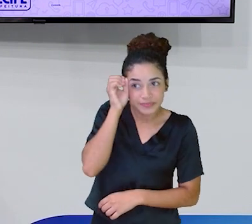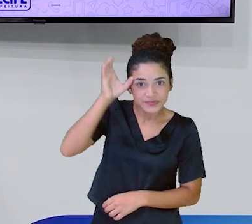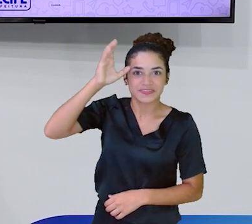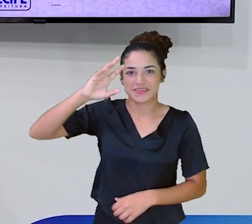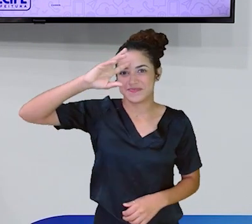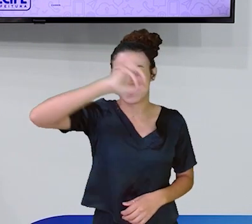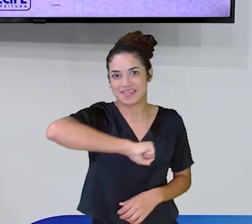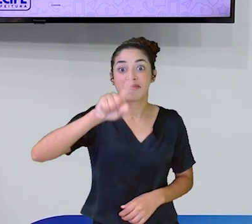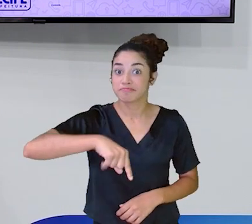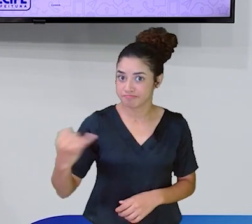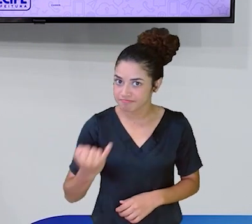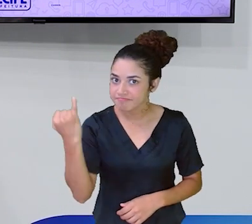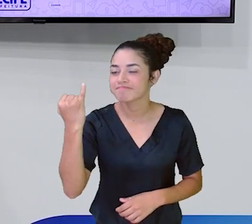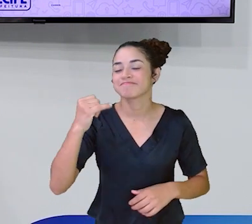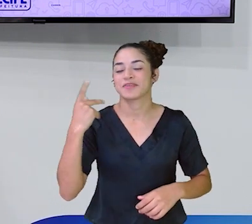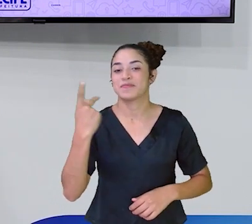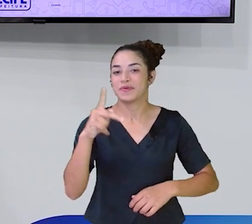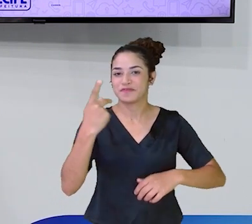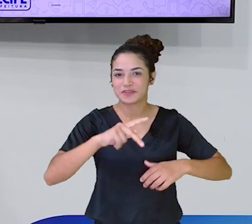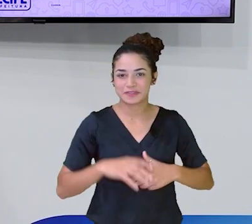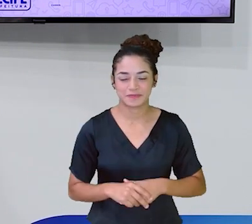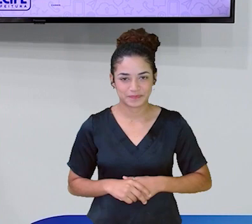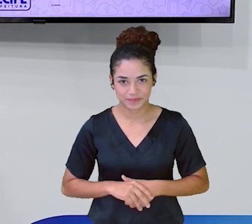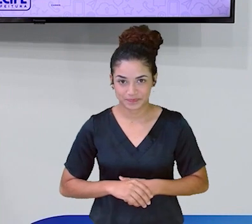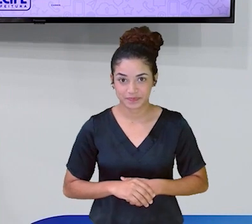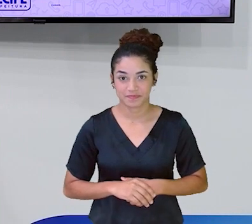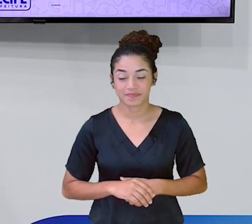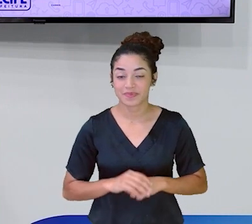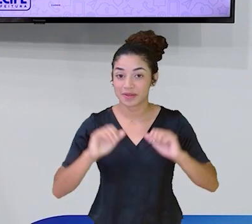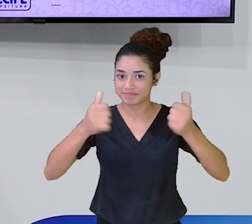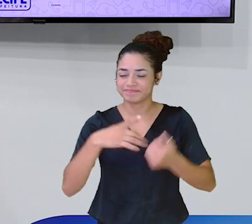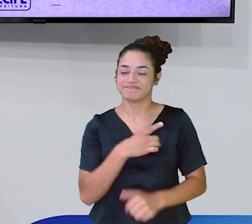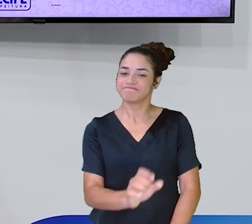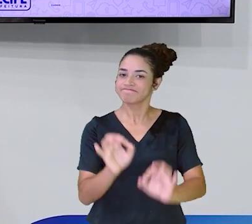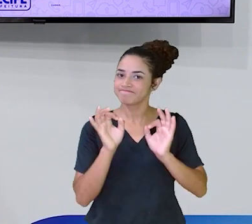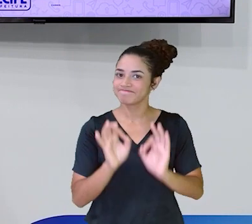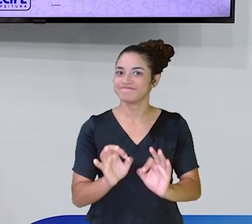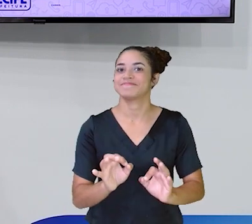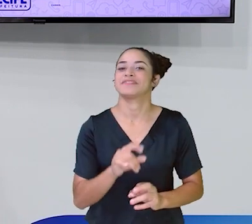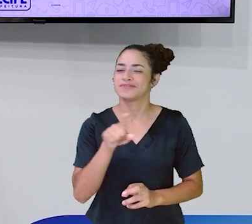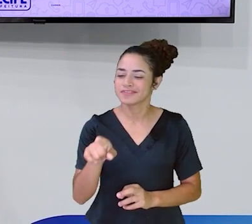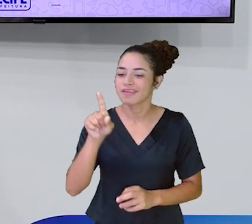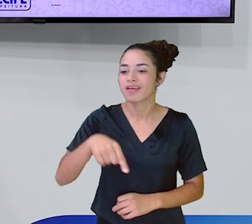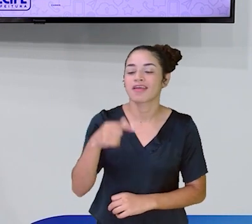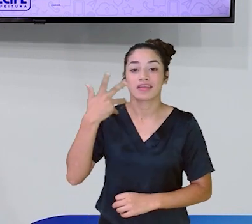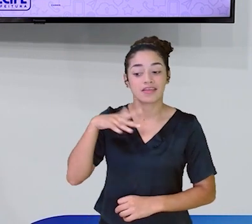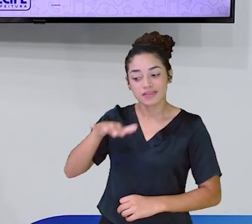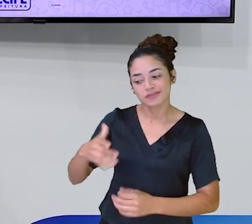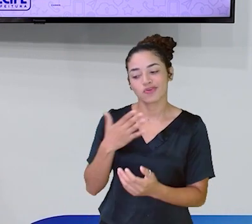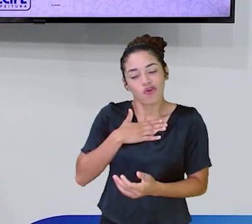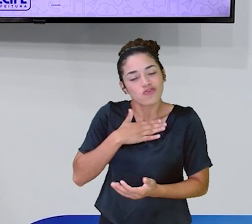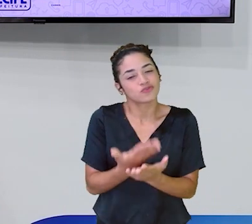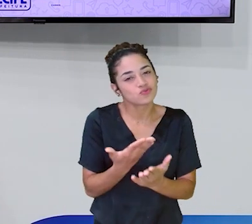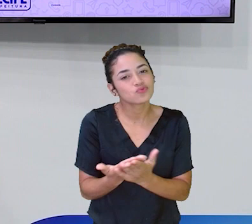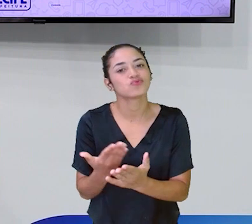Isso é muito importante, vai fazer toda a diferença na sua vida aí. Tenho certeza disso, que você é um menino que gosta de